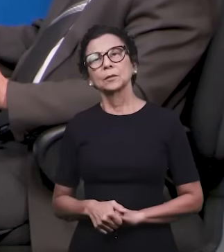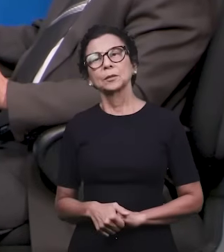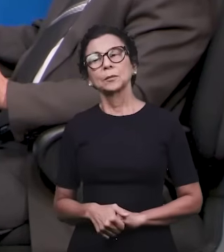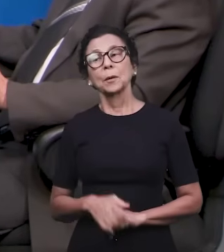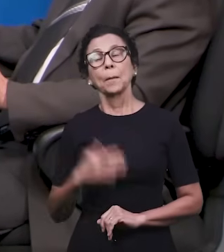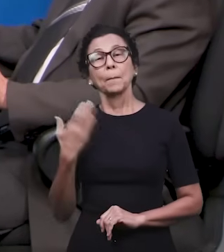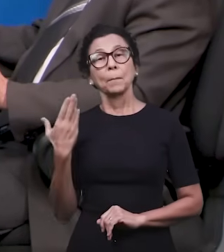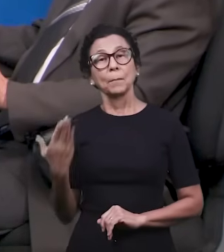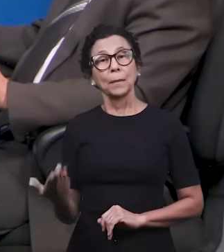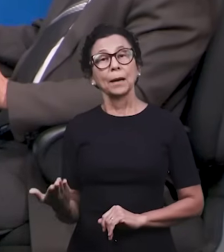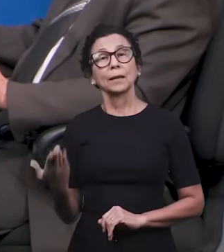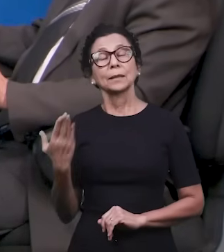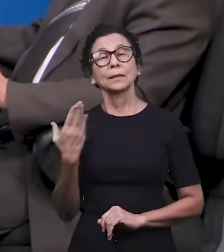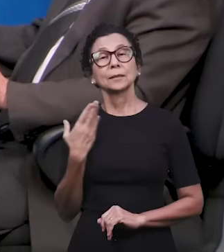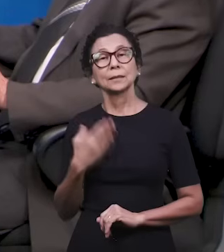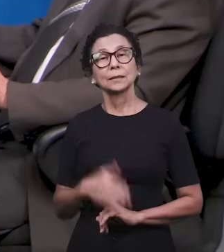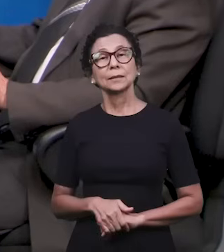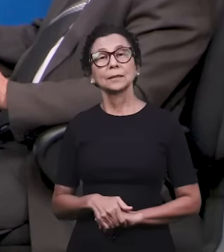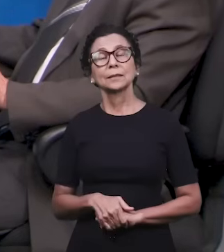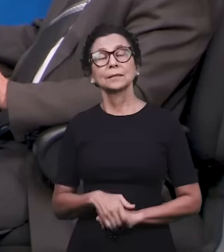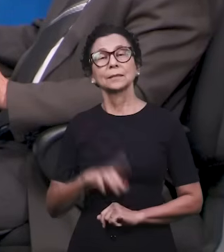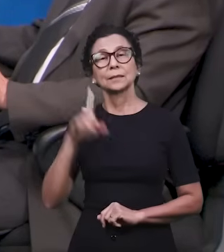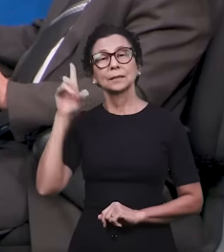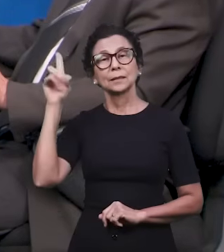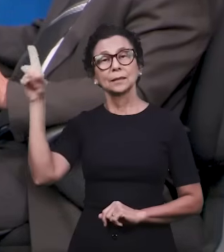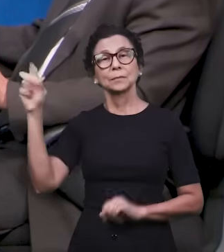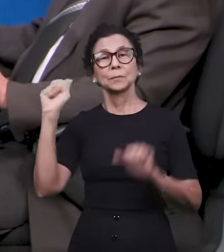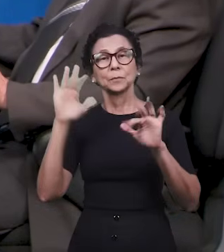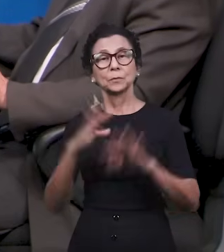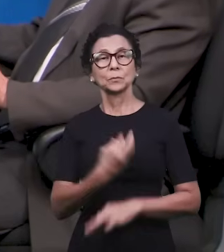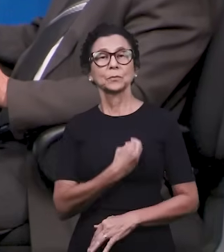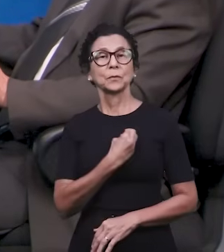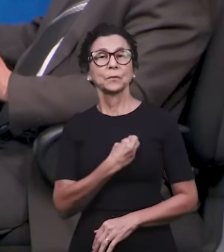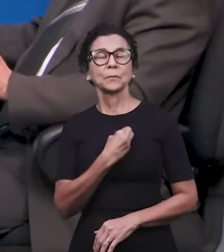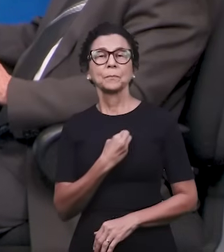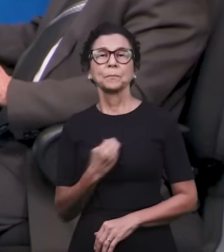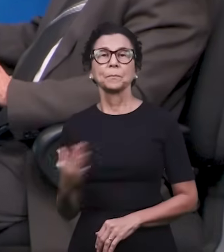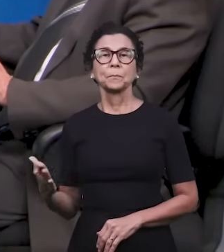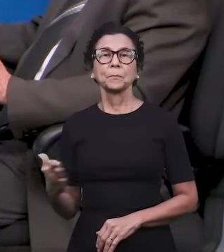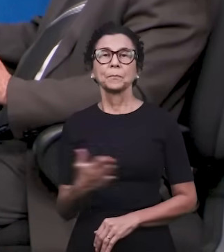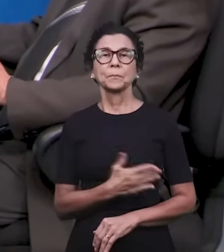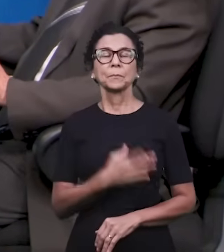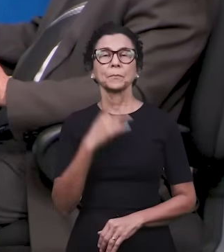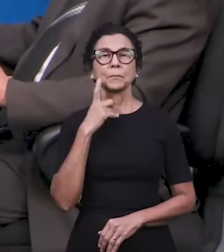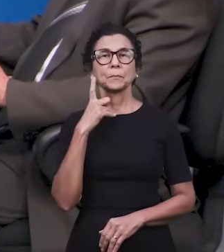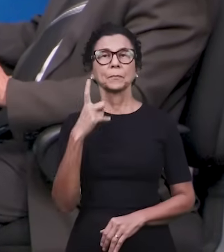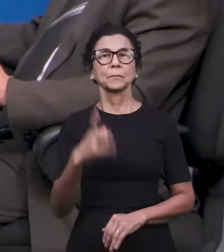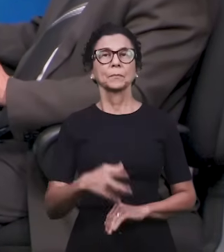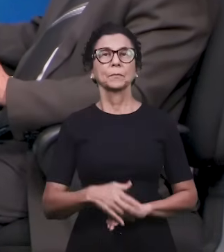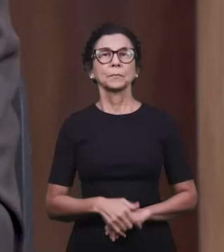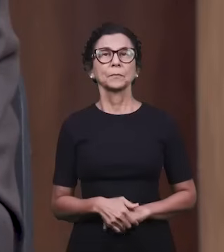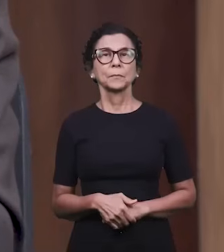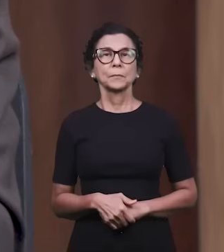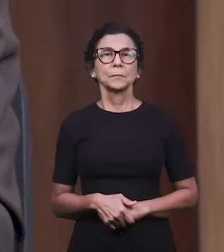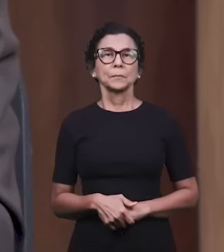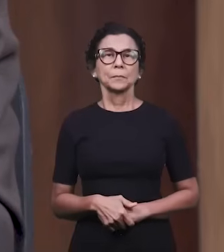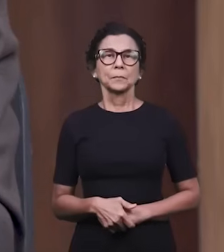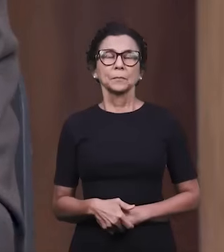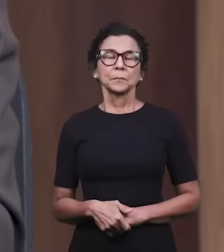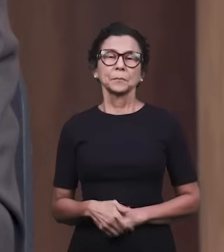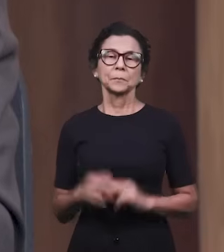o que o Senhor quer fazer através da sua vida no rebanho da igreja. É interessante também observar, pastor